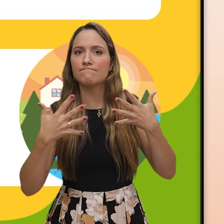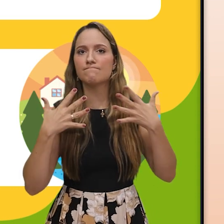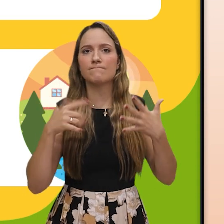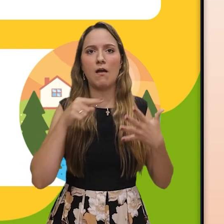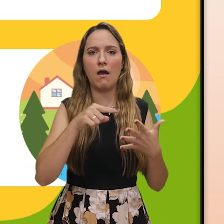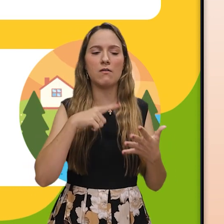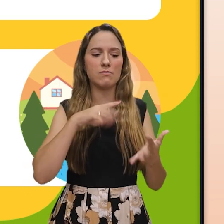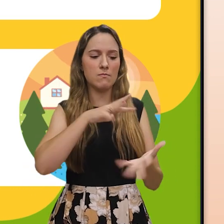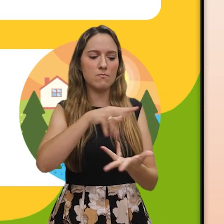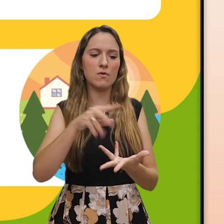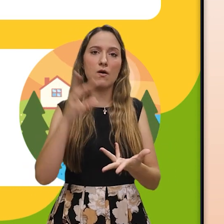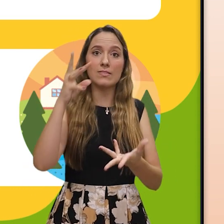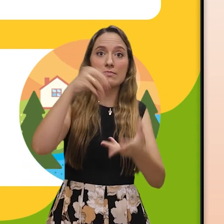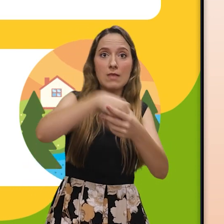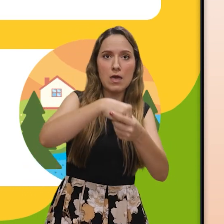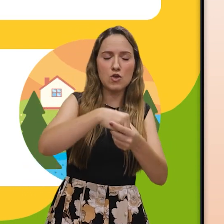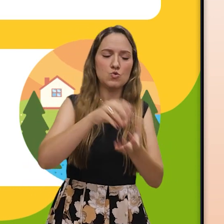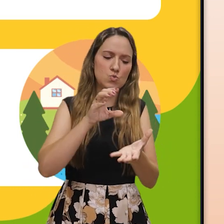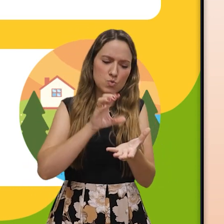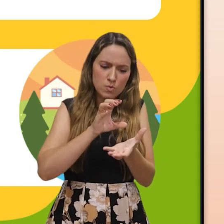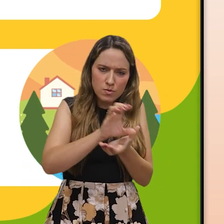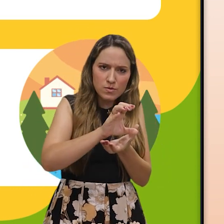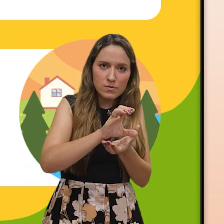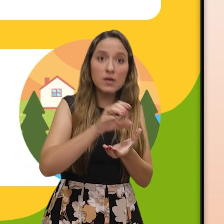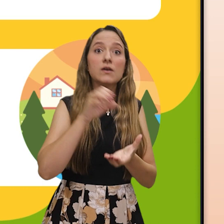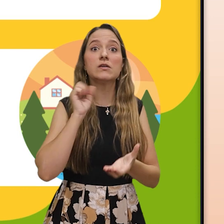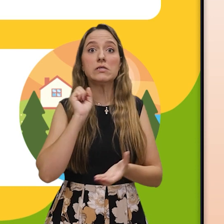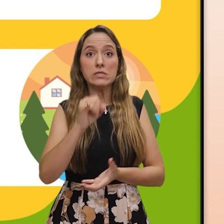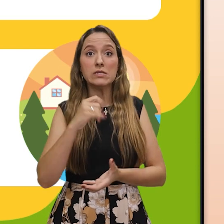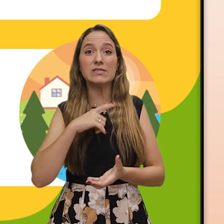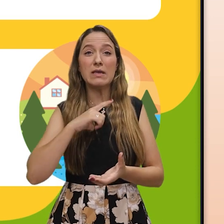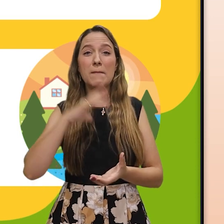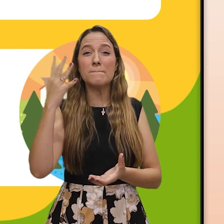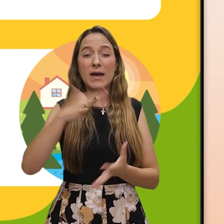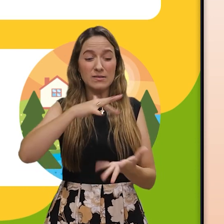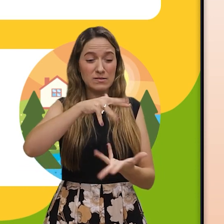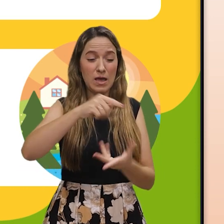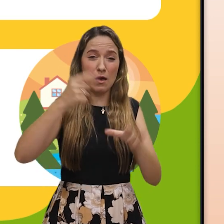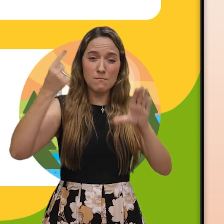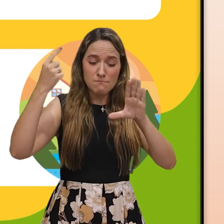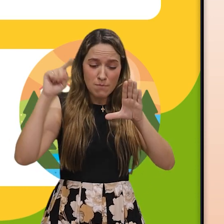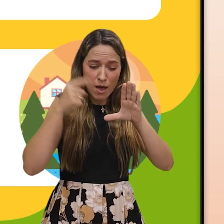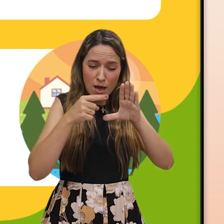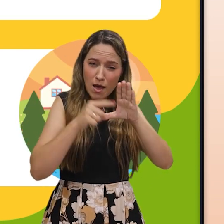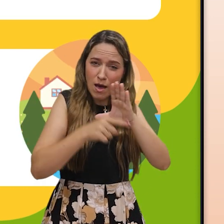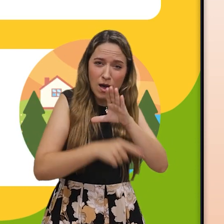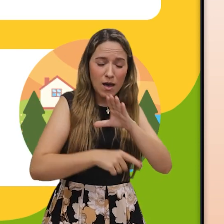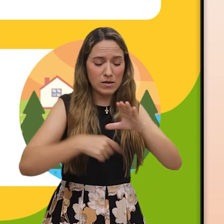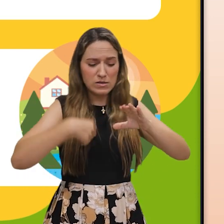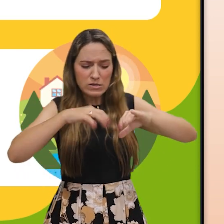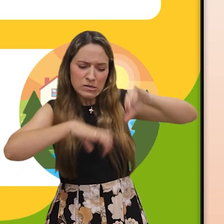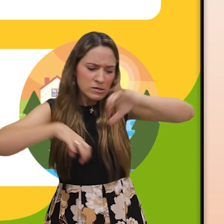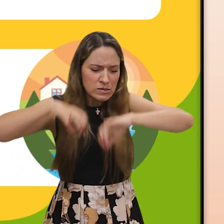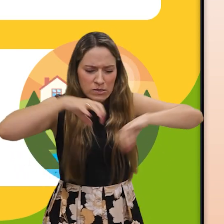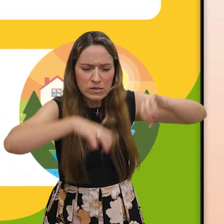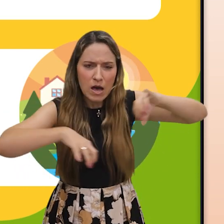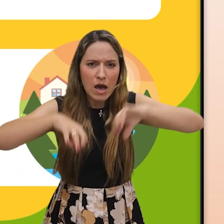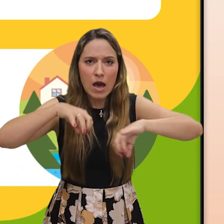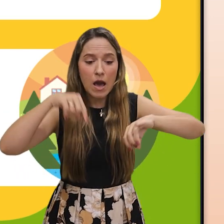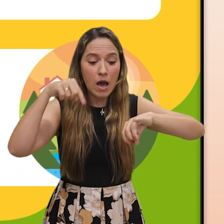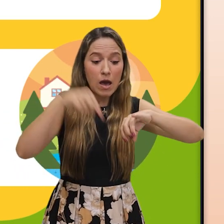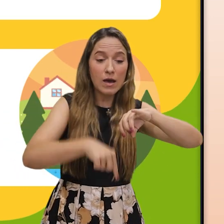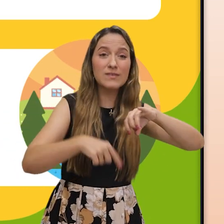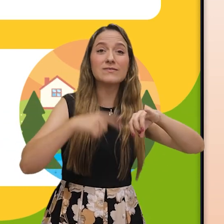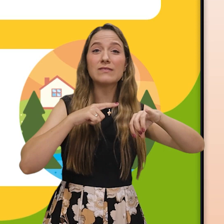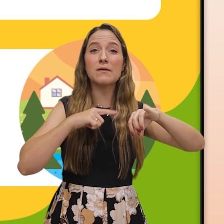no interior da Terra. Quanto mais você perfura o solo e o subsolo, gradativamente